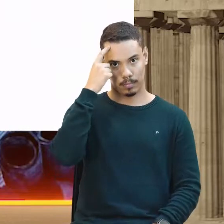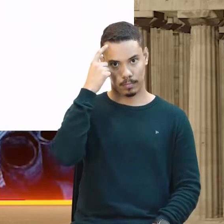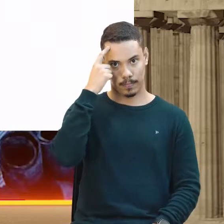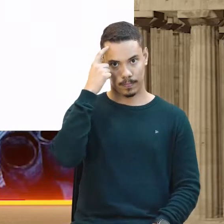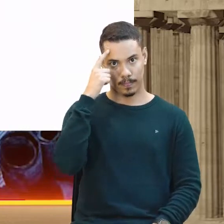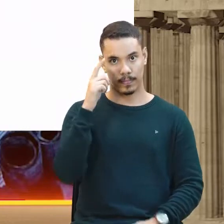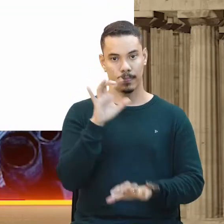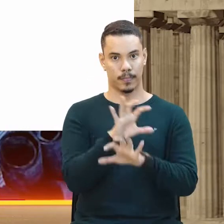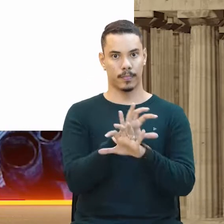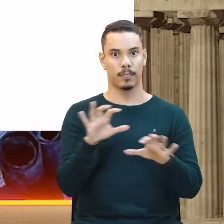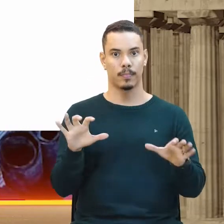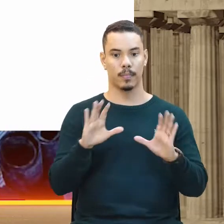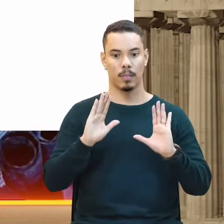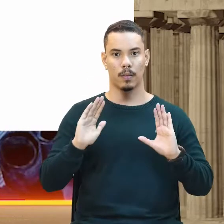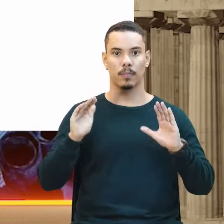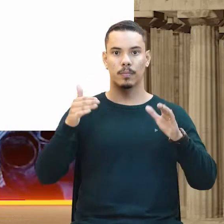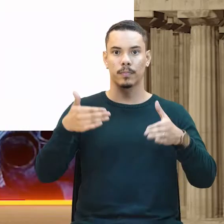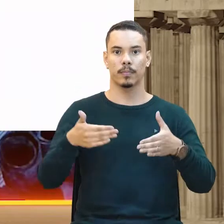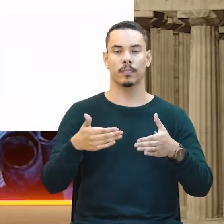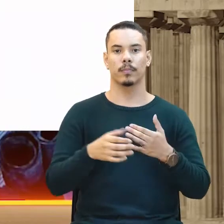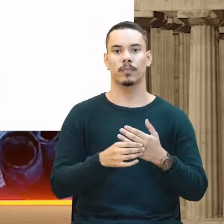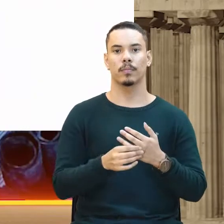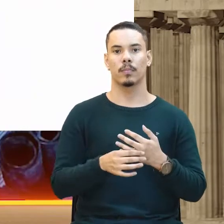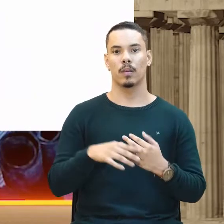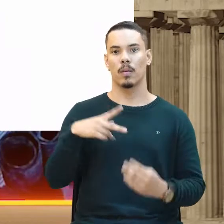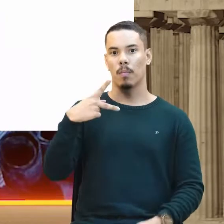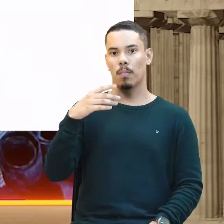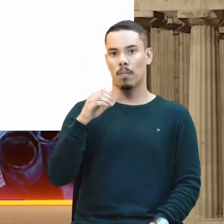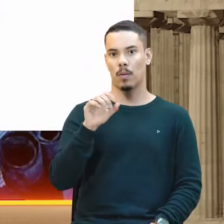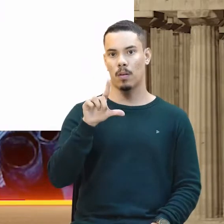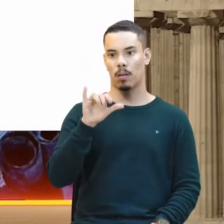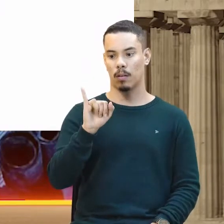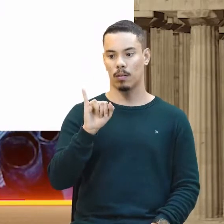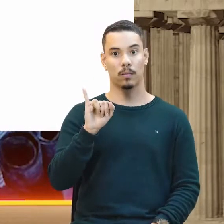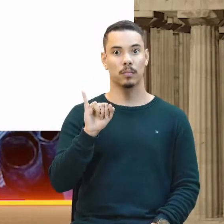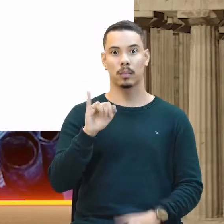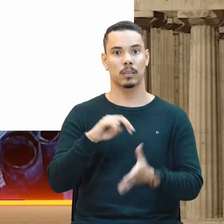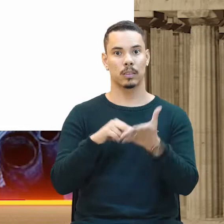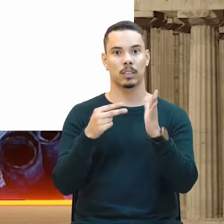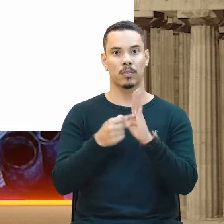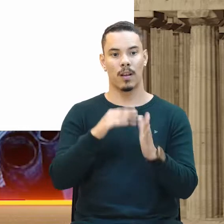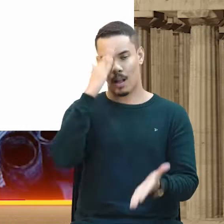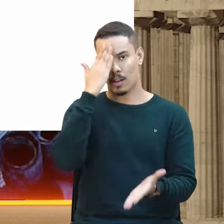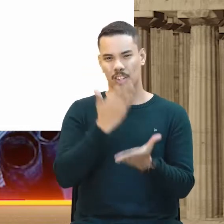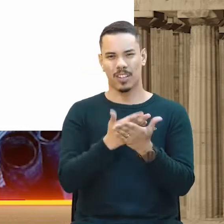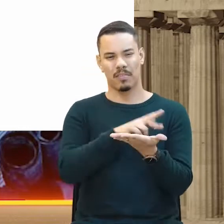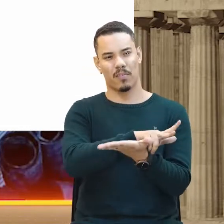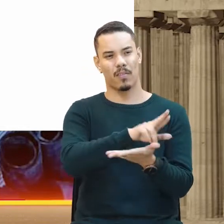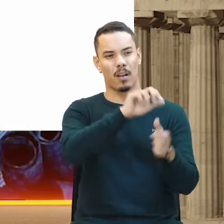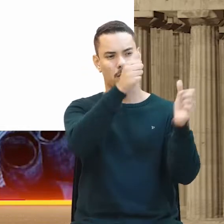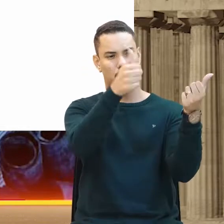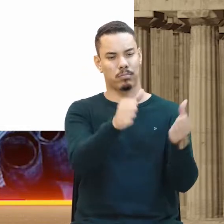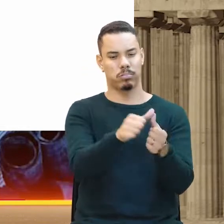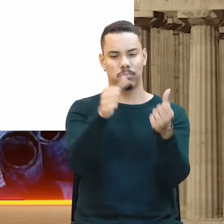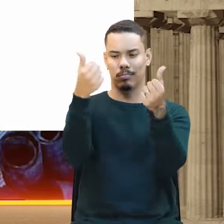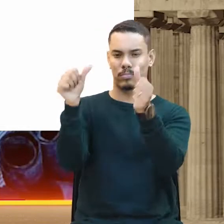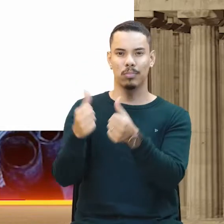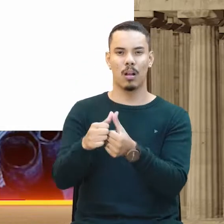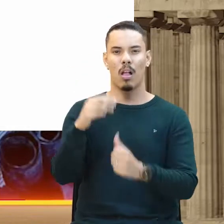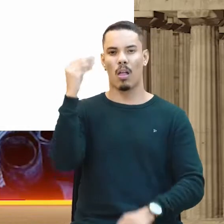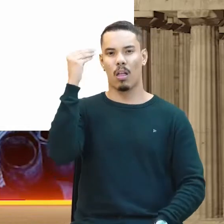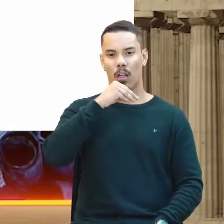pensamento voltado para o politeísmo, a crença em vários deuses, começa a enfraquecer, porque está surgindo